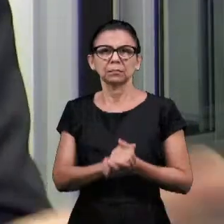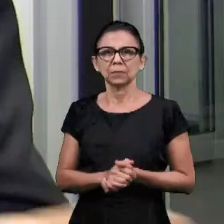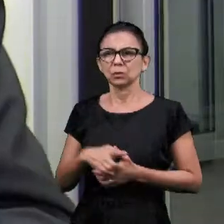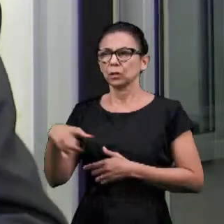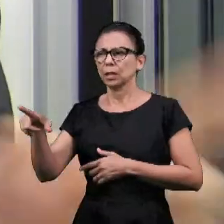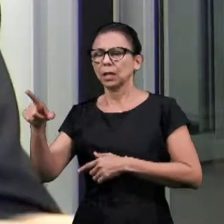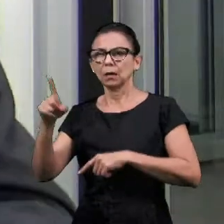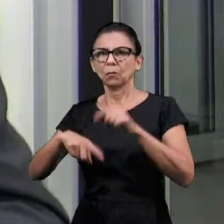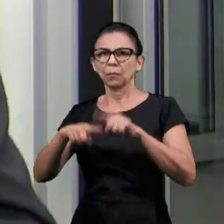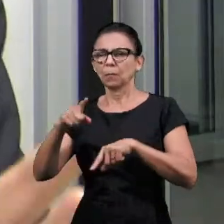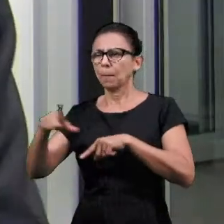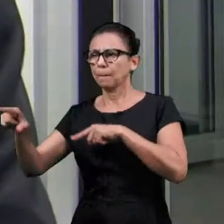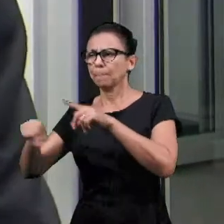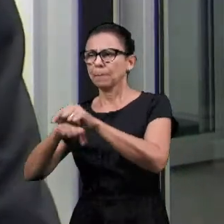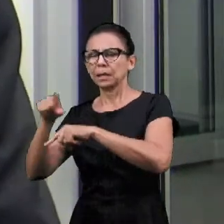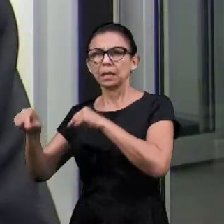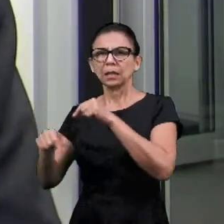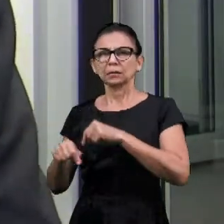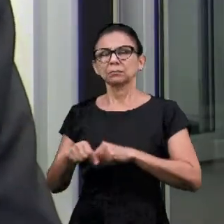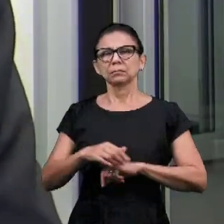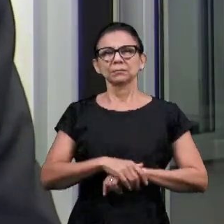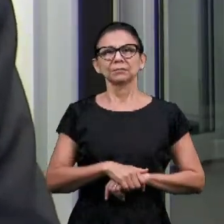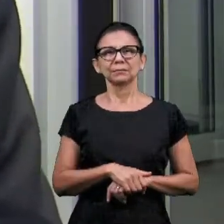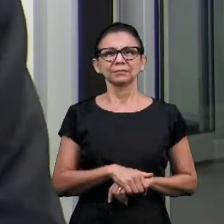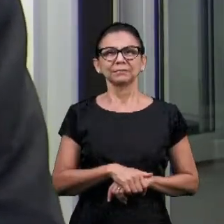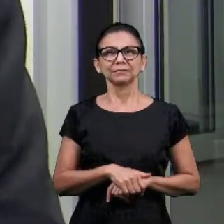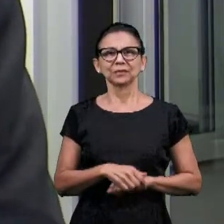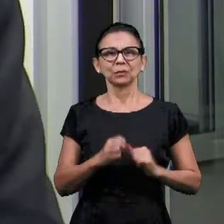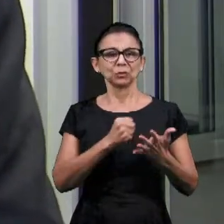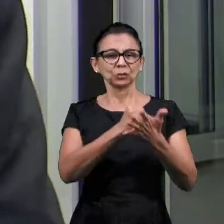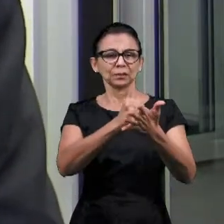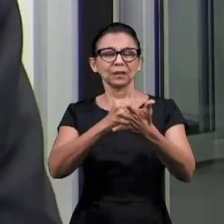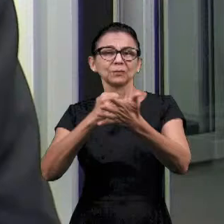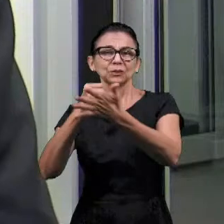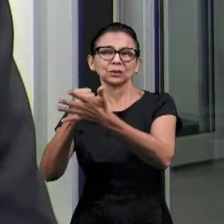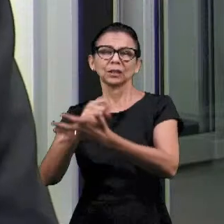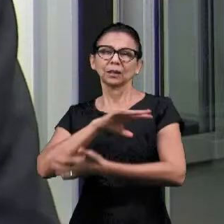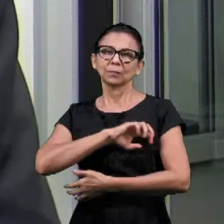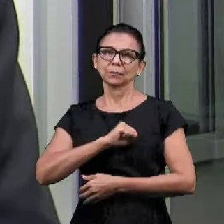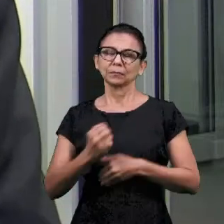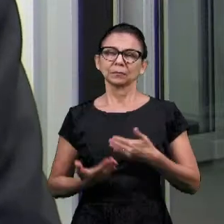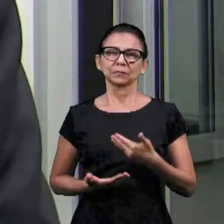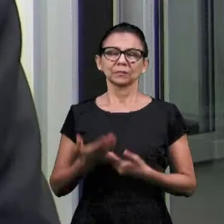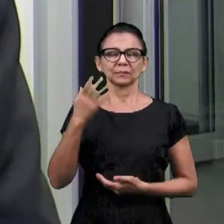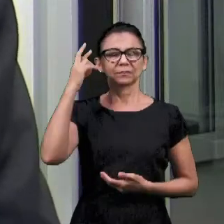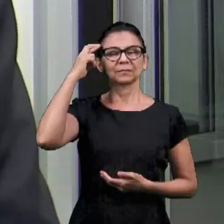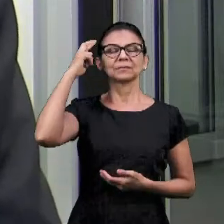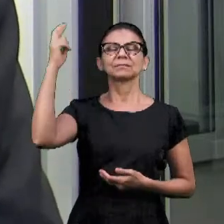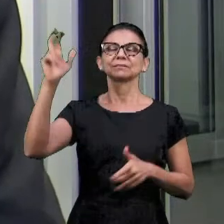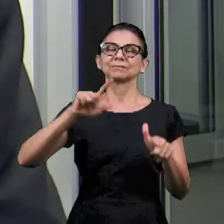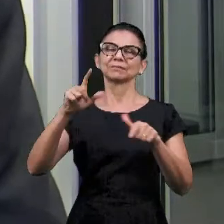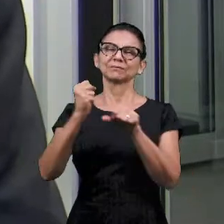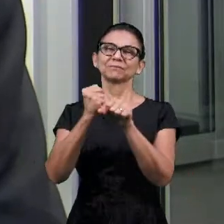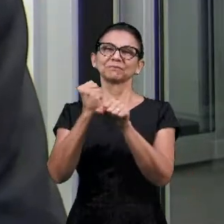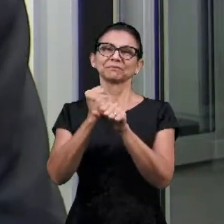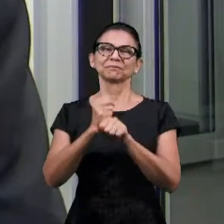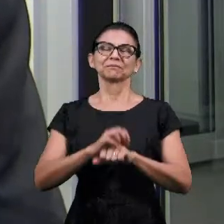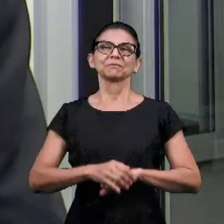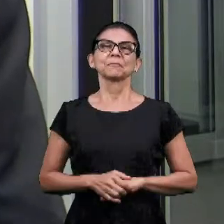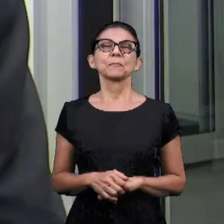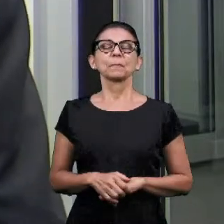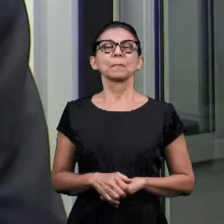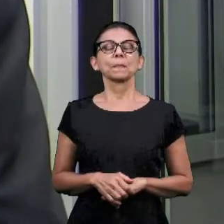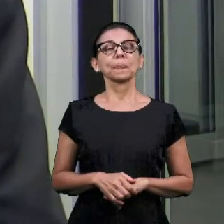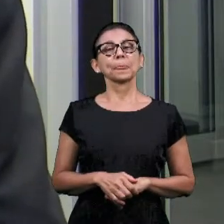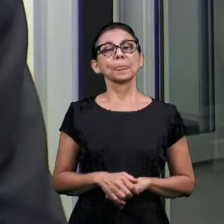tal. Com 13 anos de idade eu ficava correndo de um lado para o outro. Eu amava servir ao Senhor e trabalhar na obra. E o